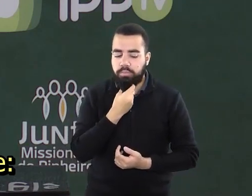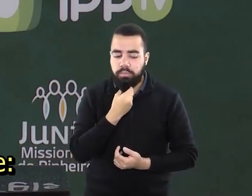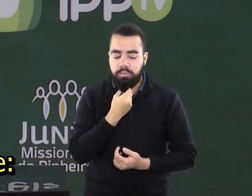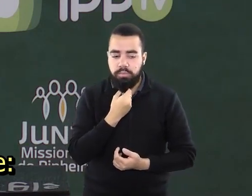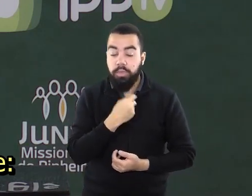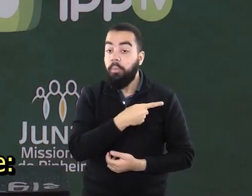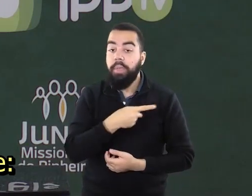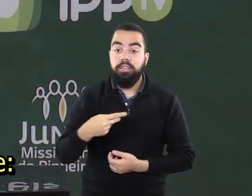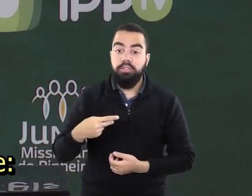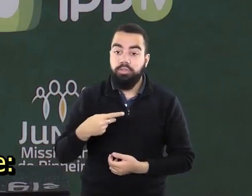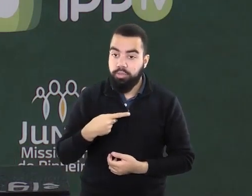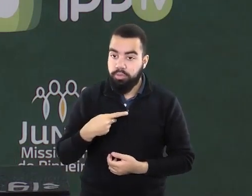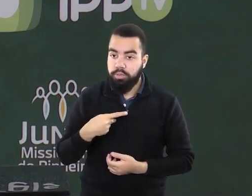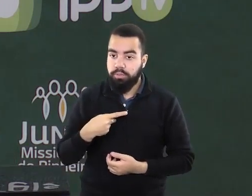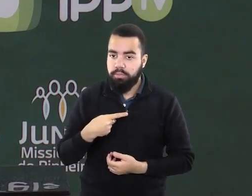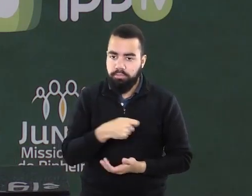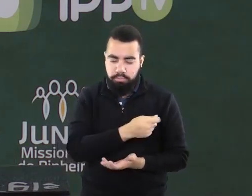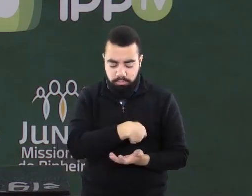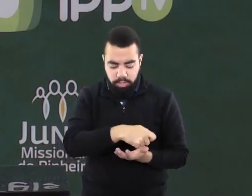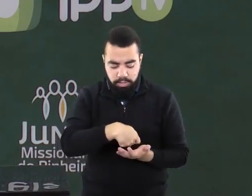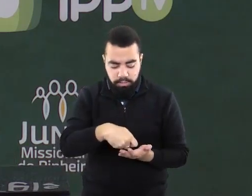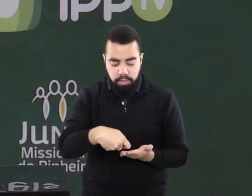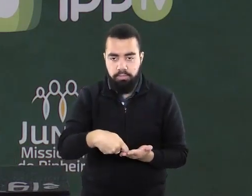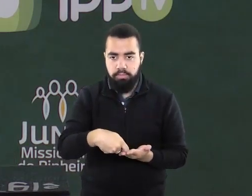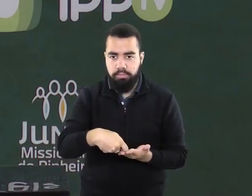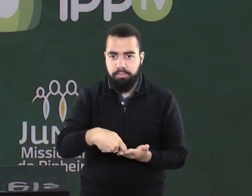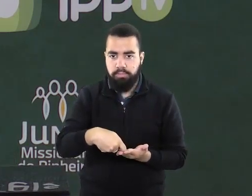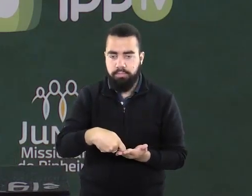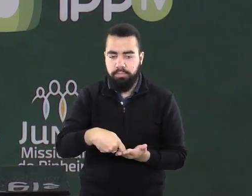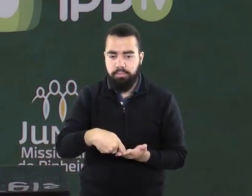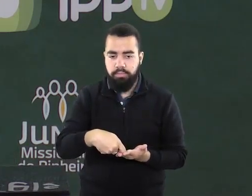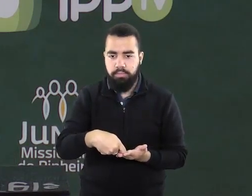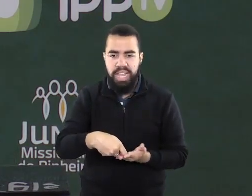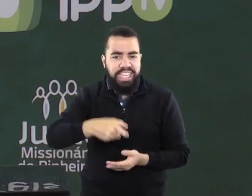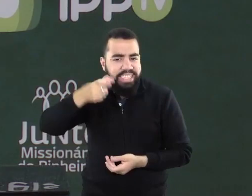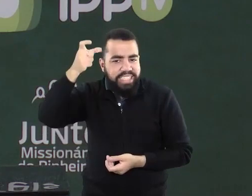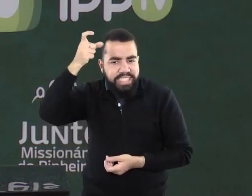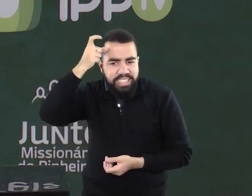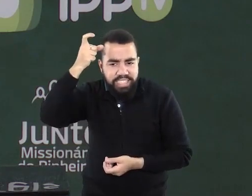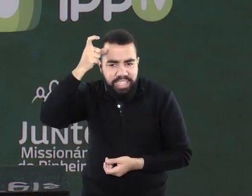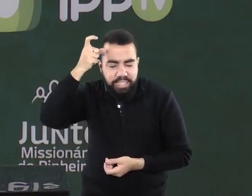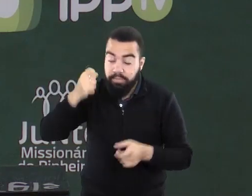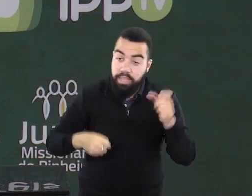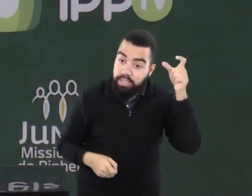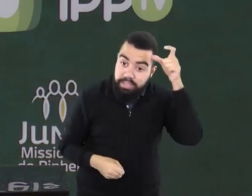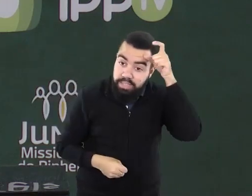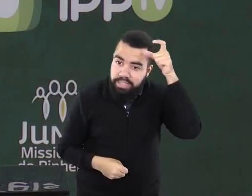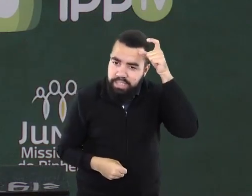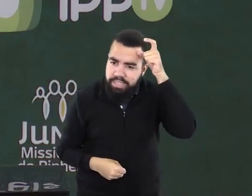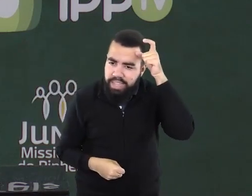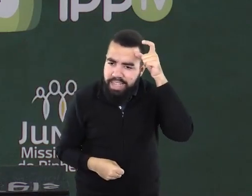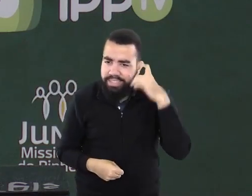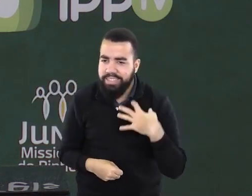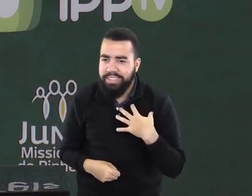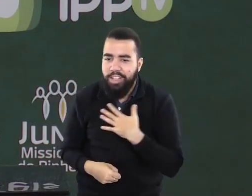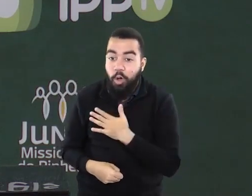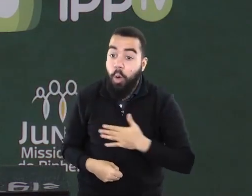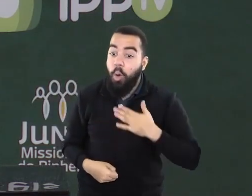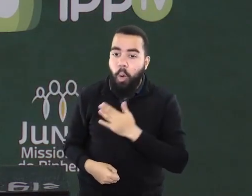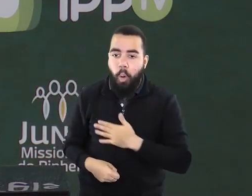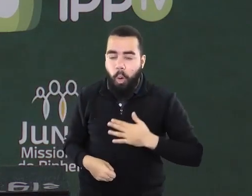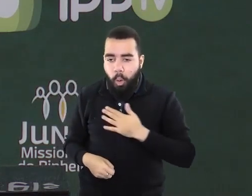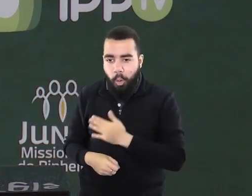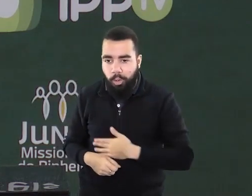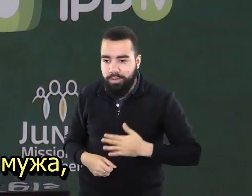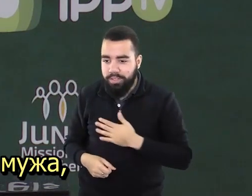livros disse o seguinte: que o hobby principal do diabo é esvaziar as palavras mais importantes do